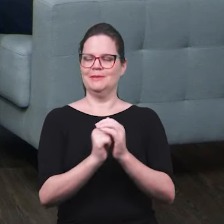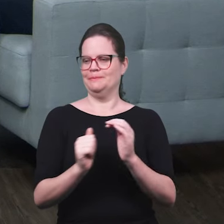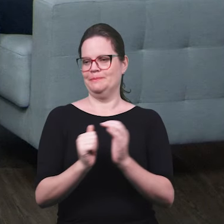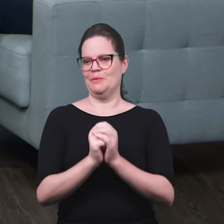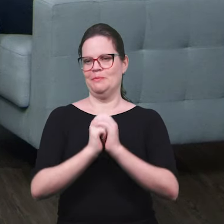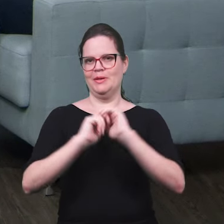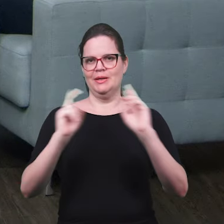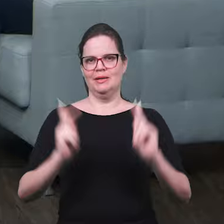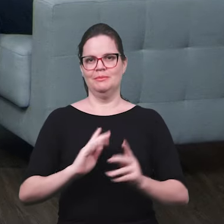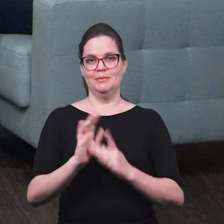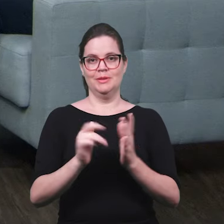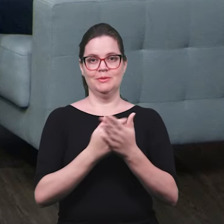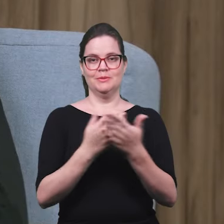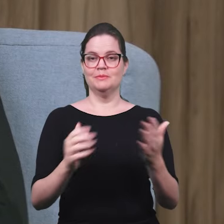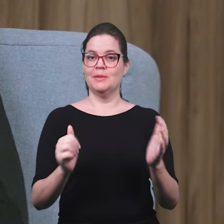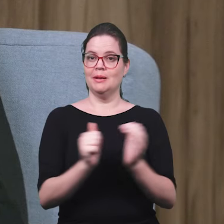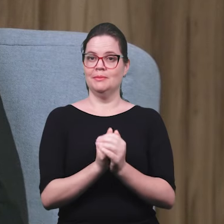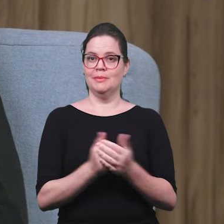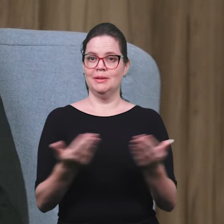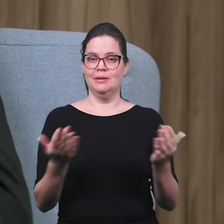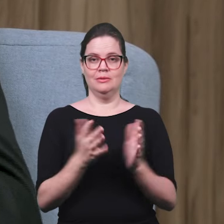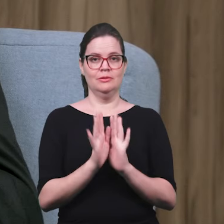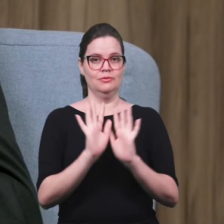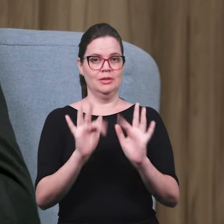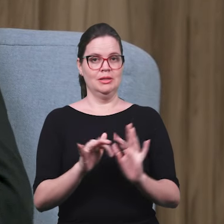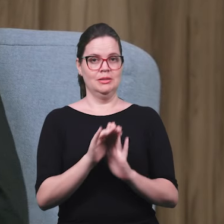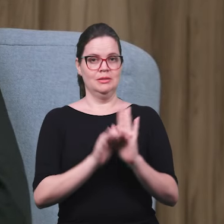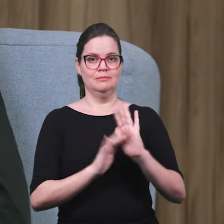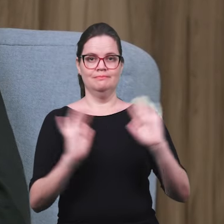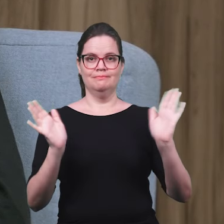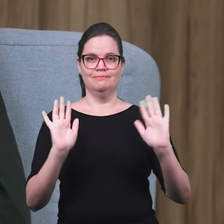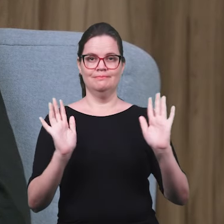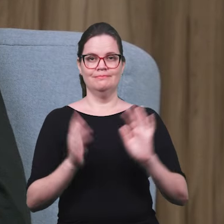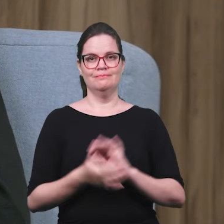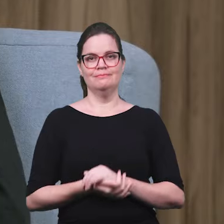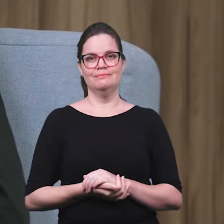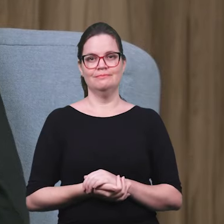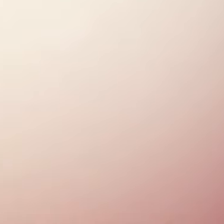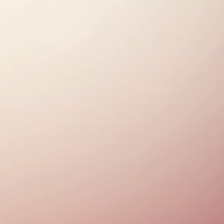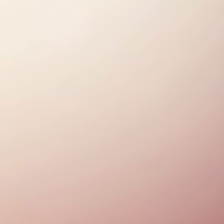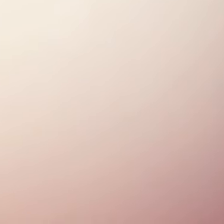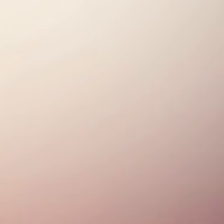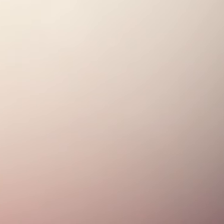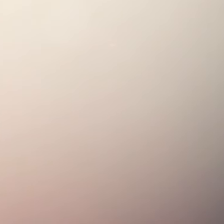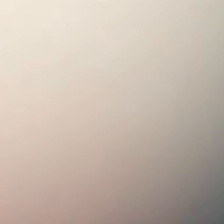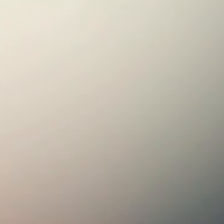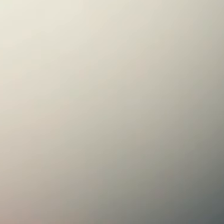Amém. Amém. Paz do Senhor. Amém. Chegamos ao final do nosso programa. Até breve.